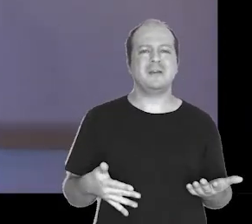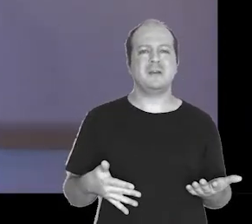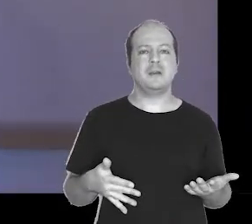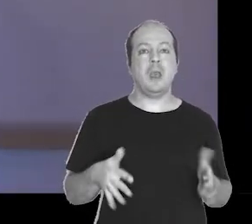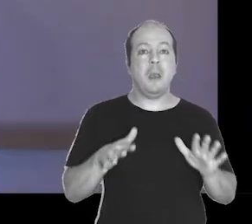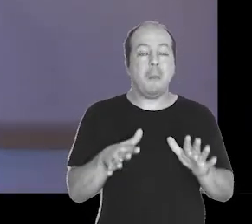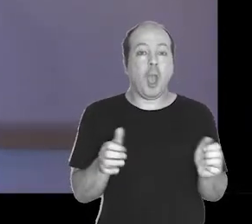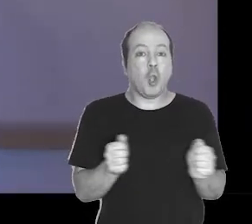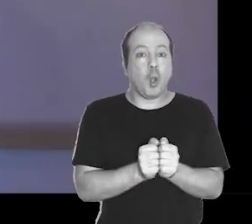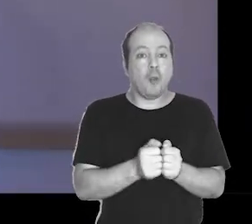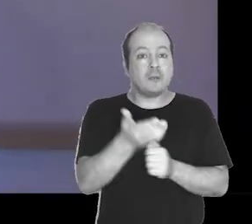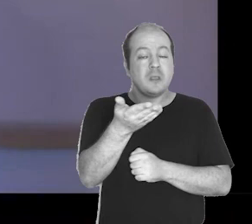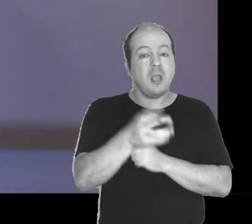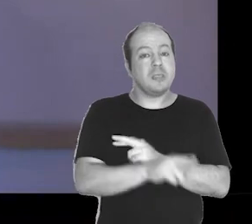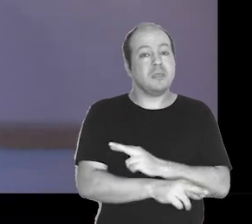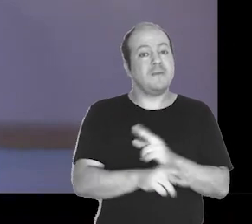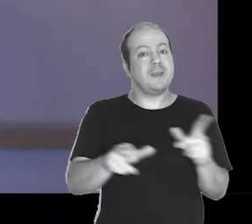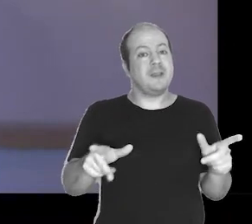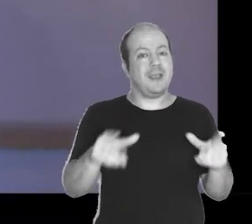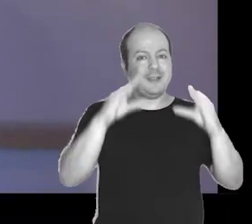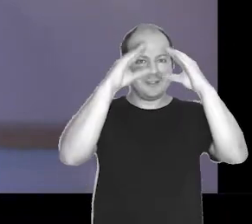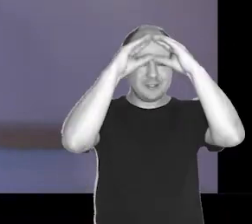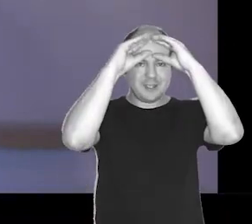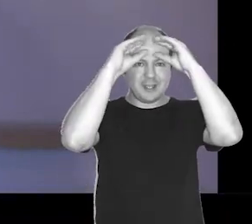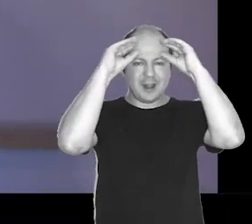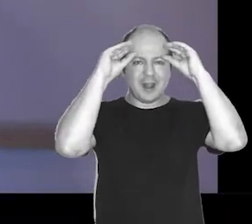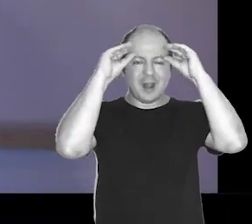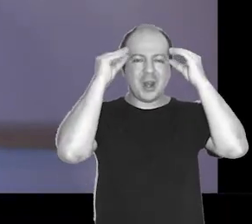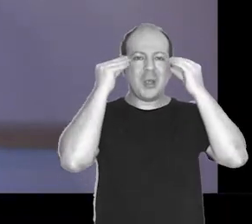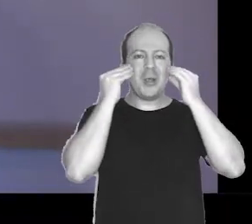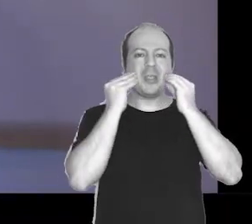Mas com você é diferente, Leonardo da Vinci.